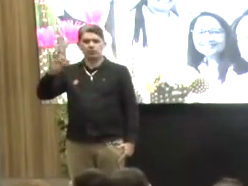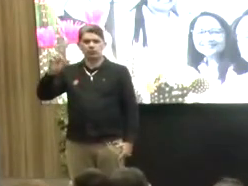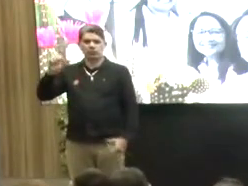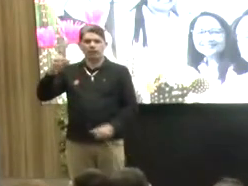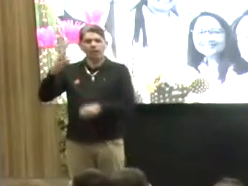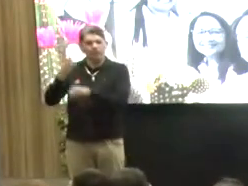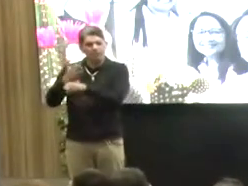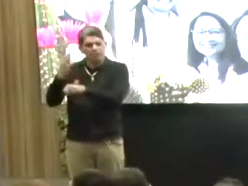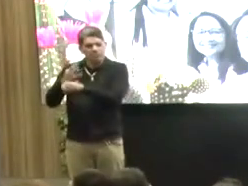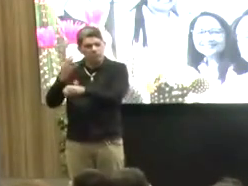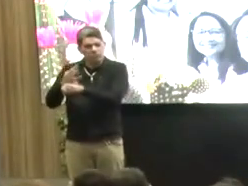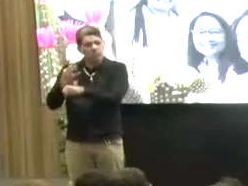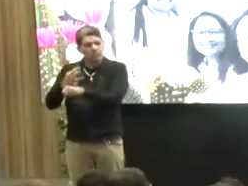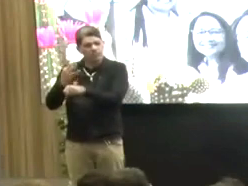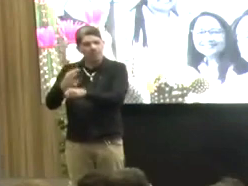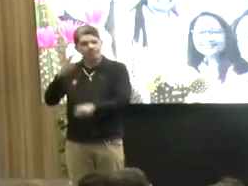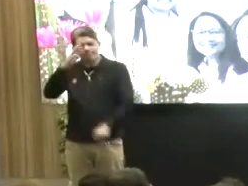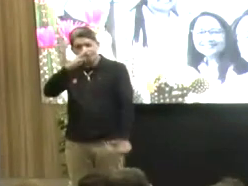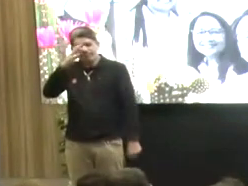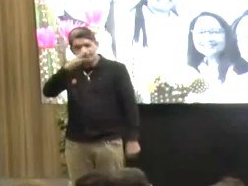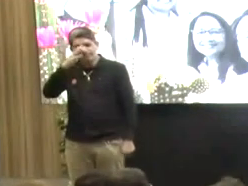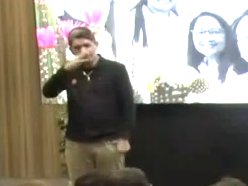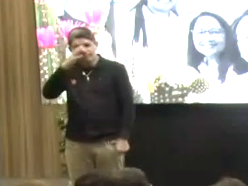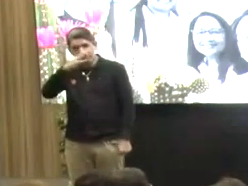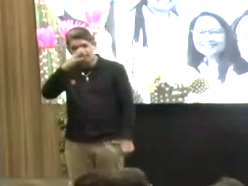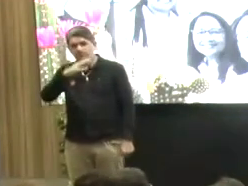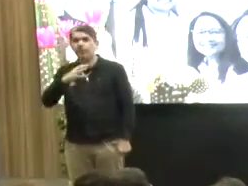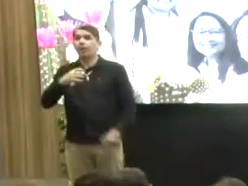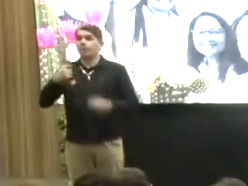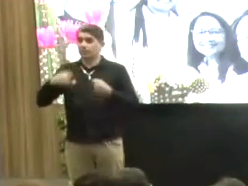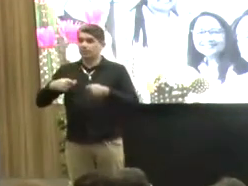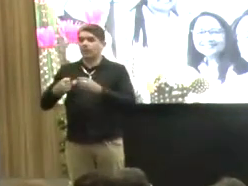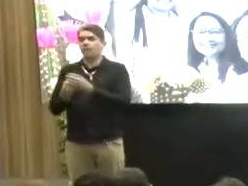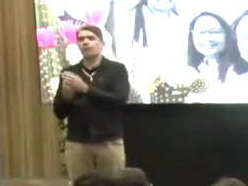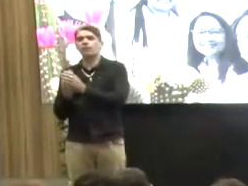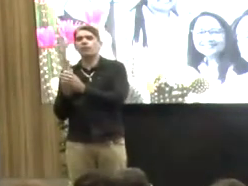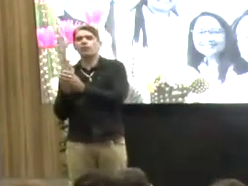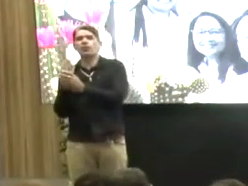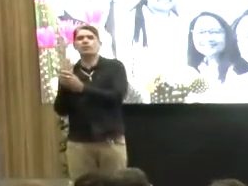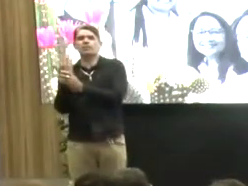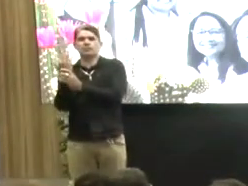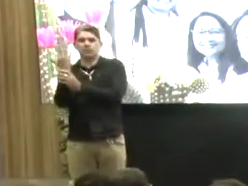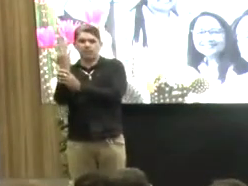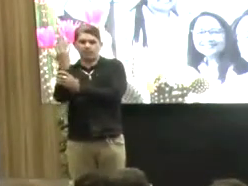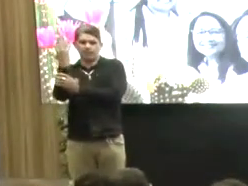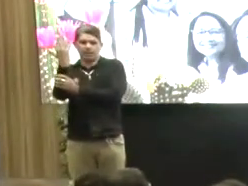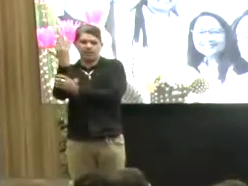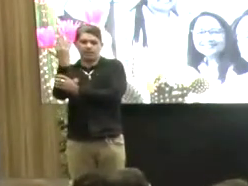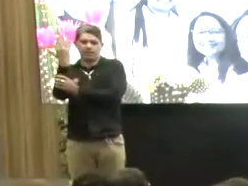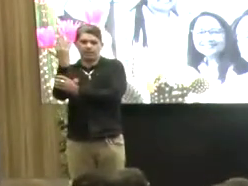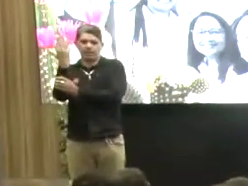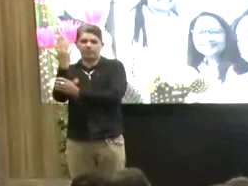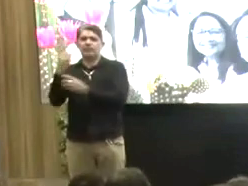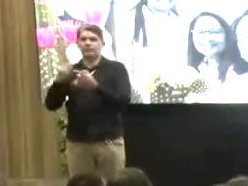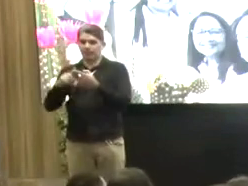adicionar a resistir, florescer. Nós precisamos não só resistir, nós precisamos